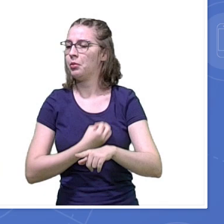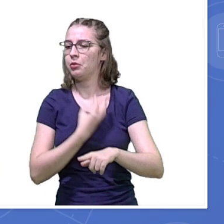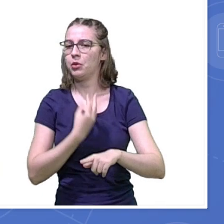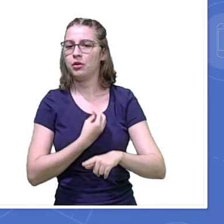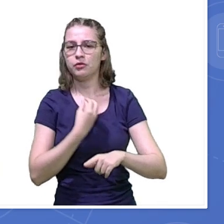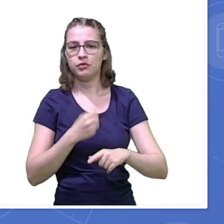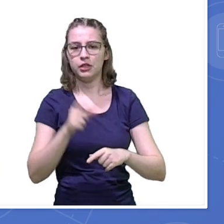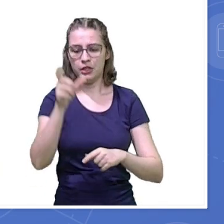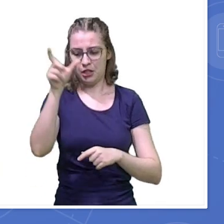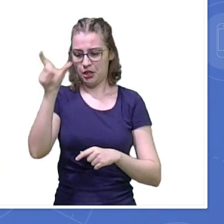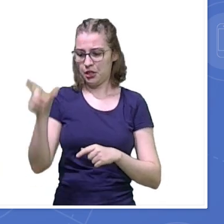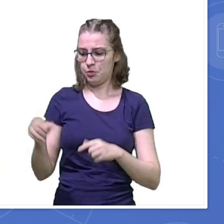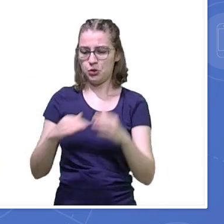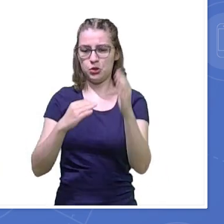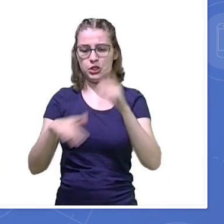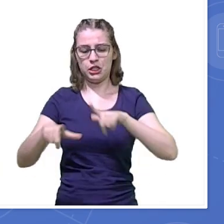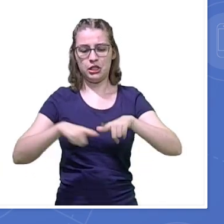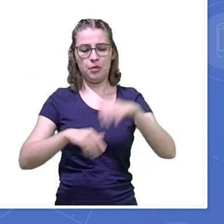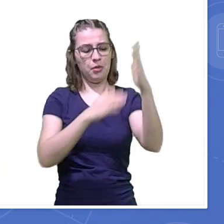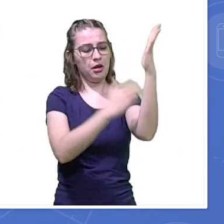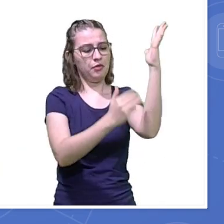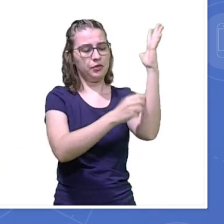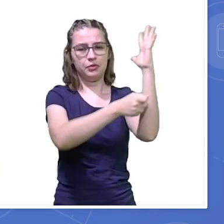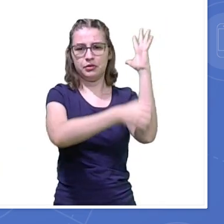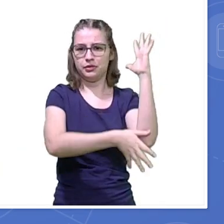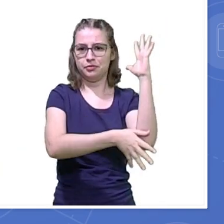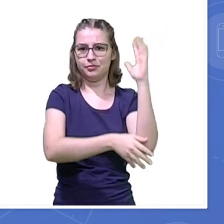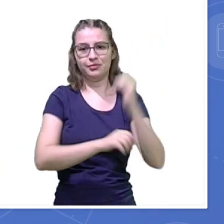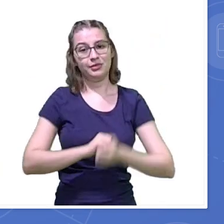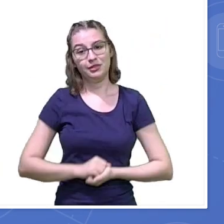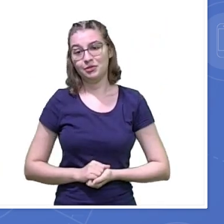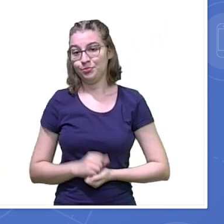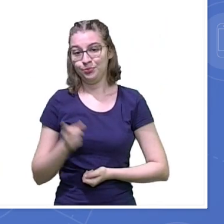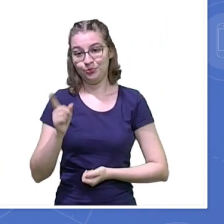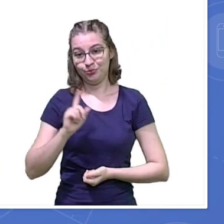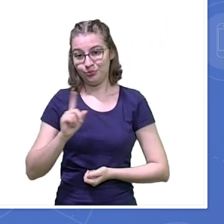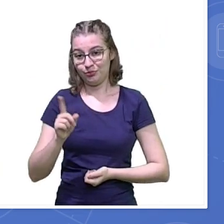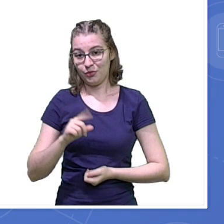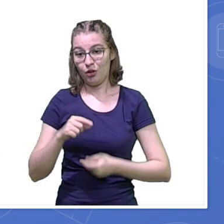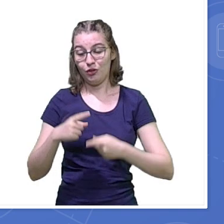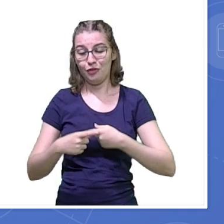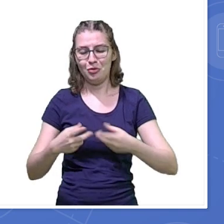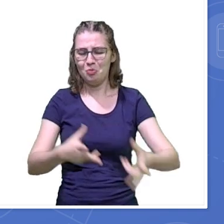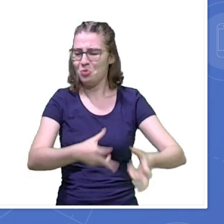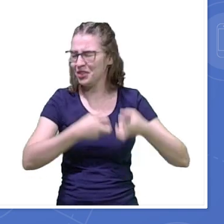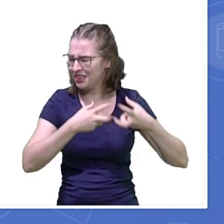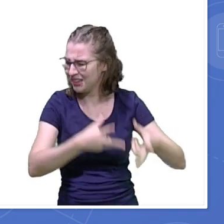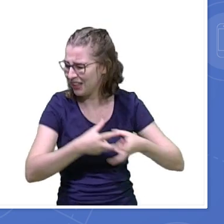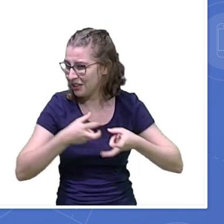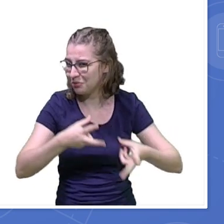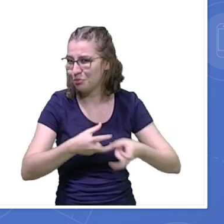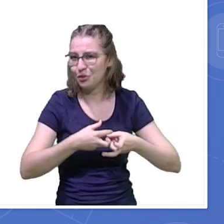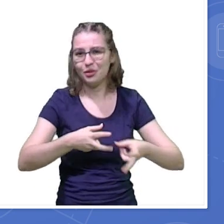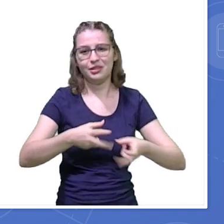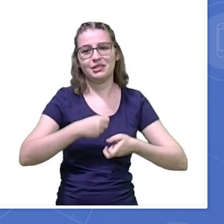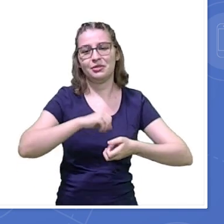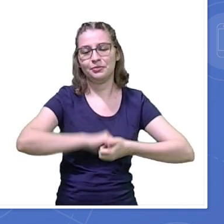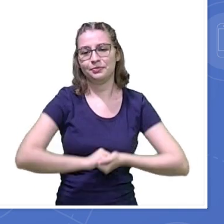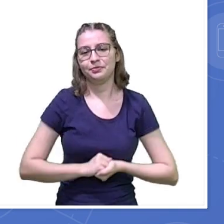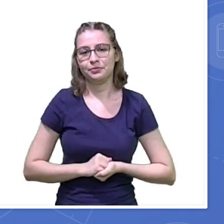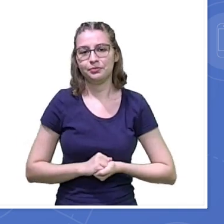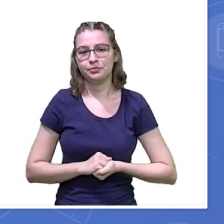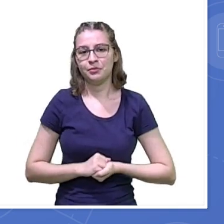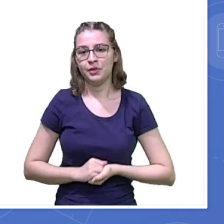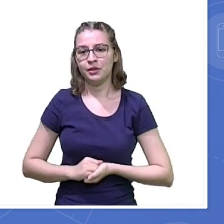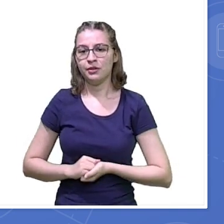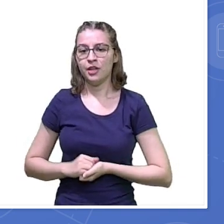história está aí para contar para a gente que houve muita exploração, né, com relação a isso. Então, basicamente, o que aconteceu